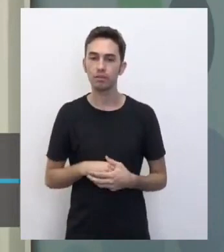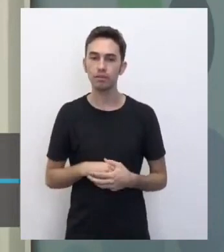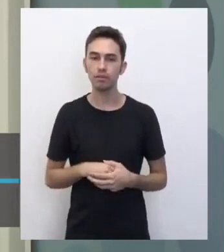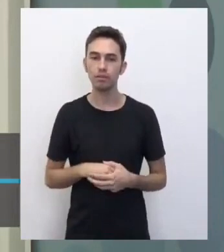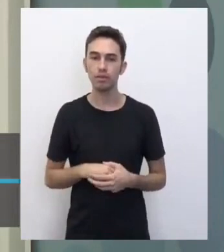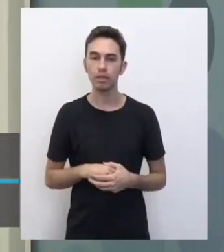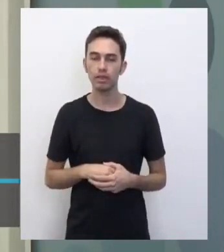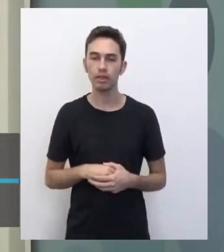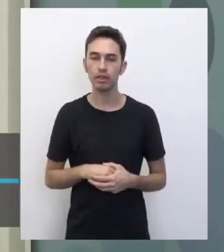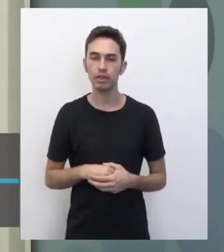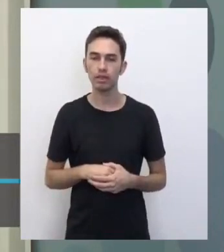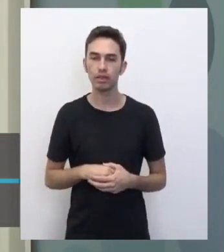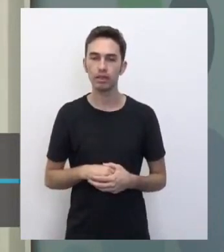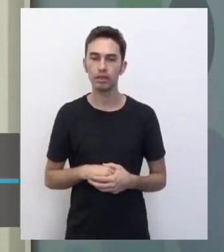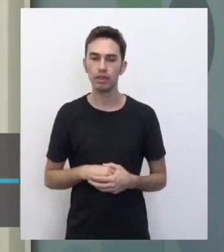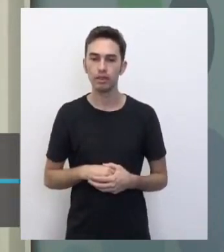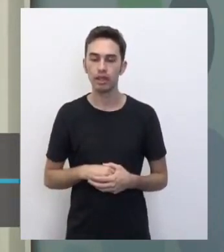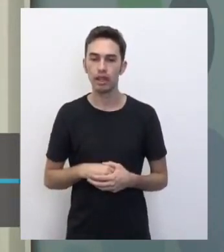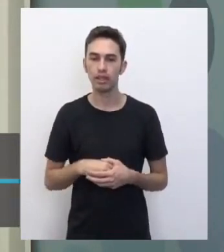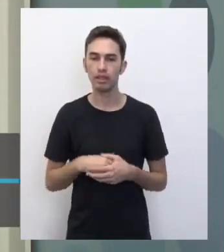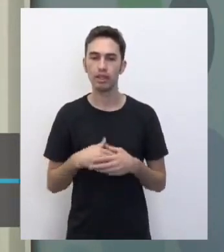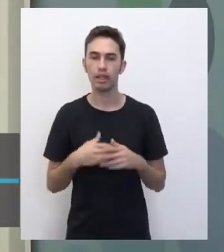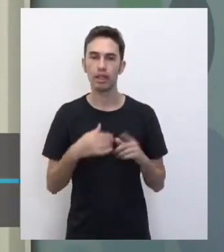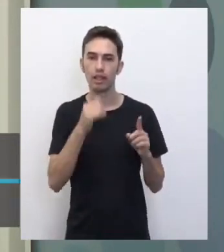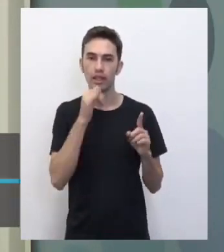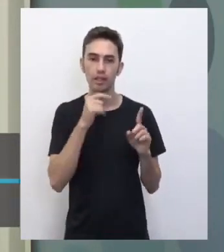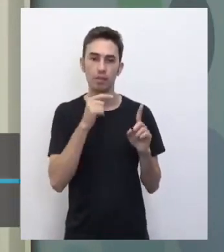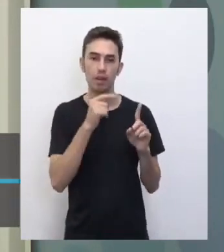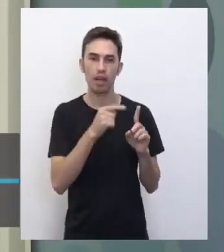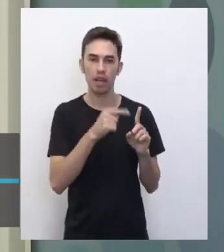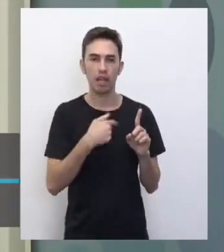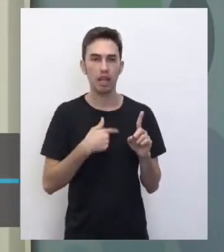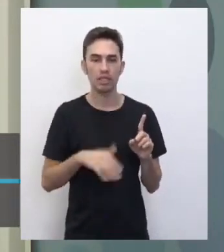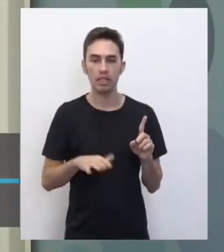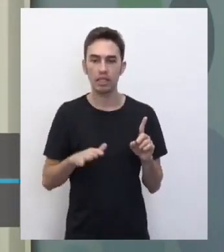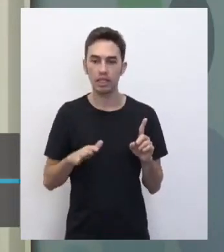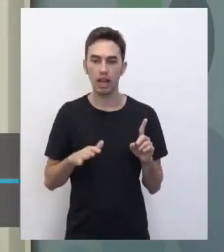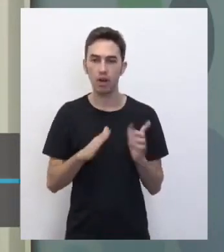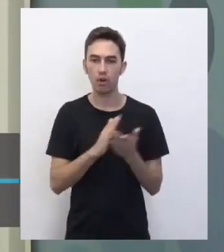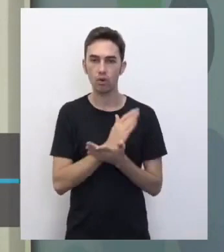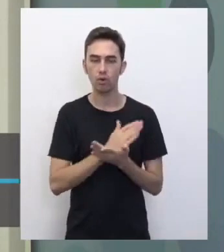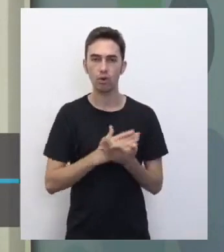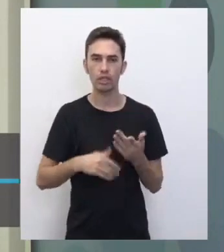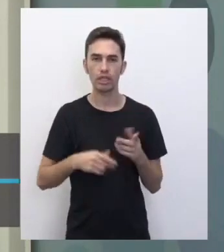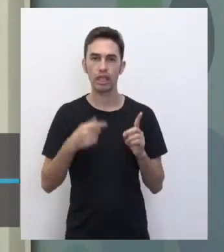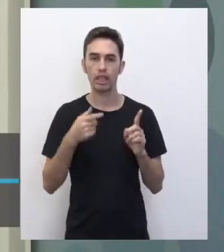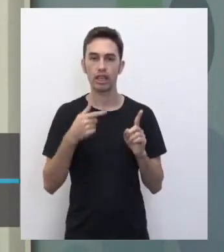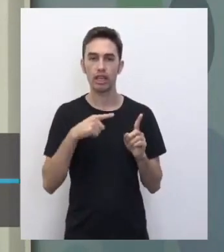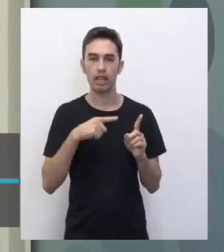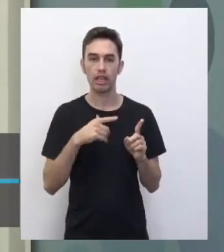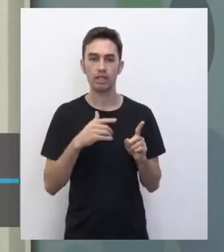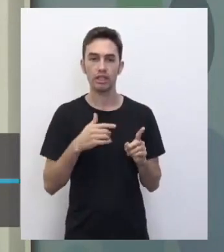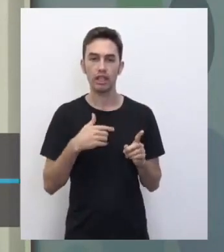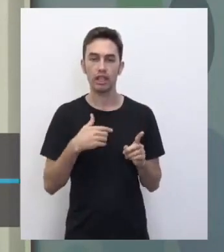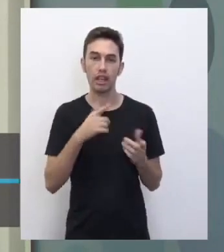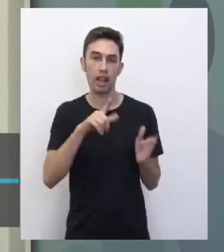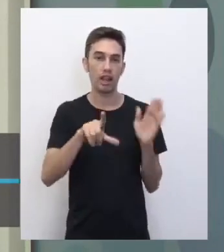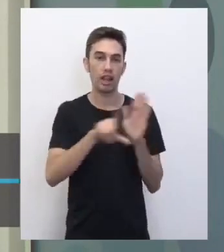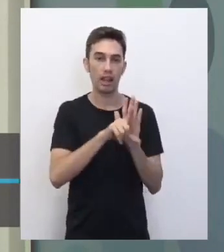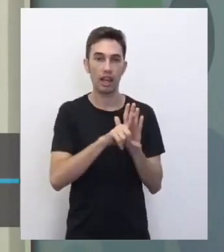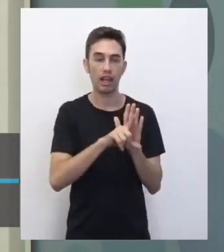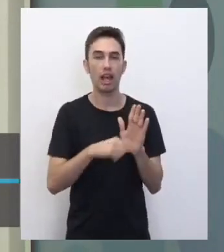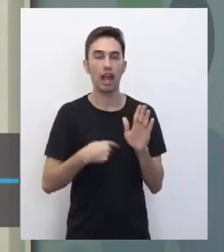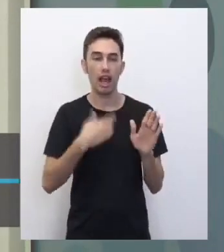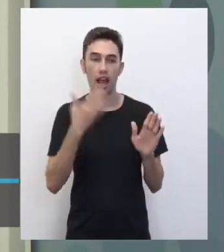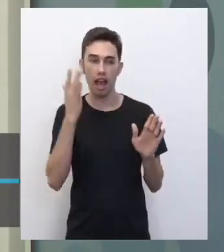pejorativa aqueles que defendem a lei com unhas e dentes. Não é essa a intenção, por favor. Mas existem aqueles que se baseiam na lei. O que